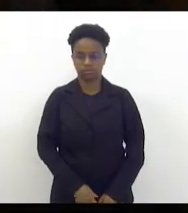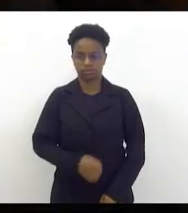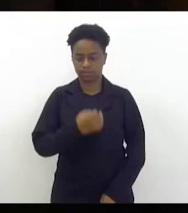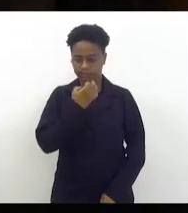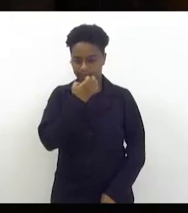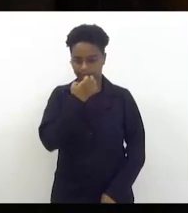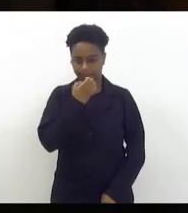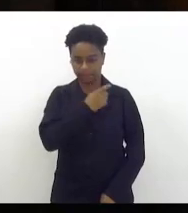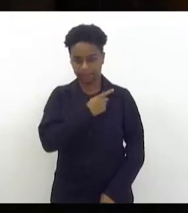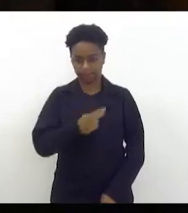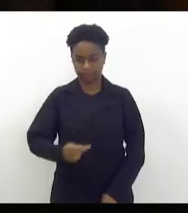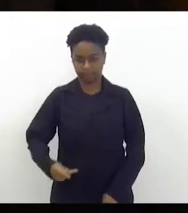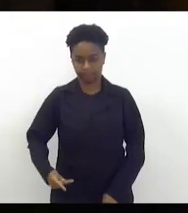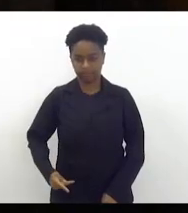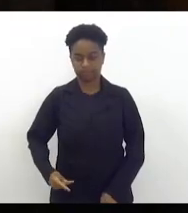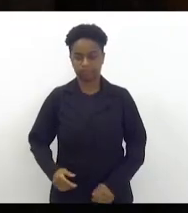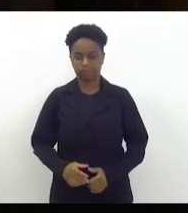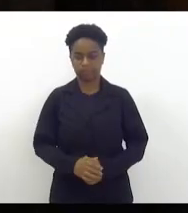Senhor presidente,